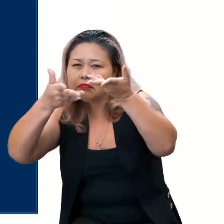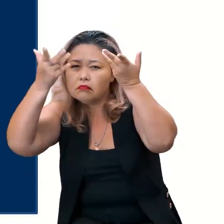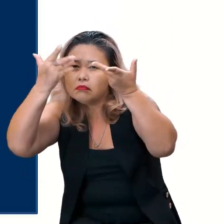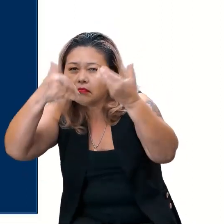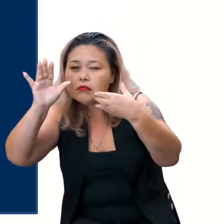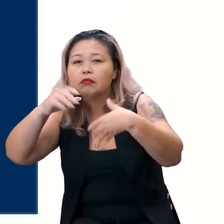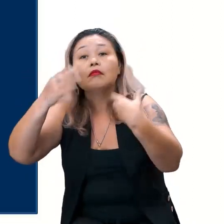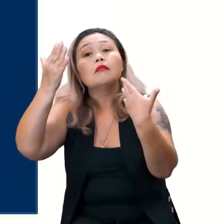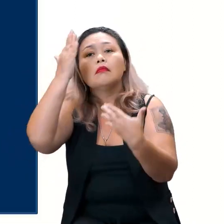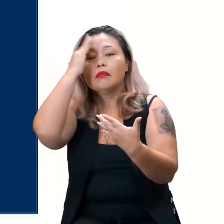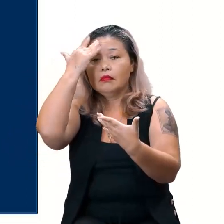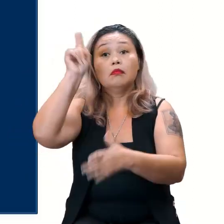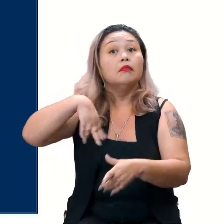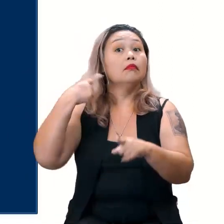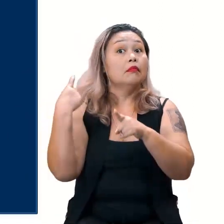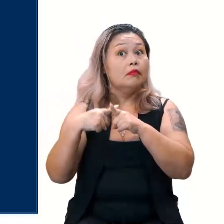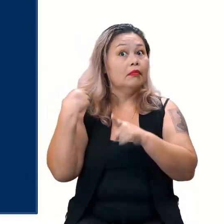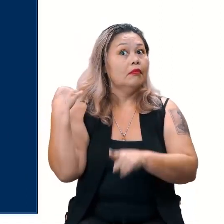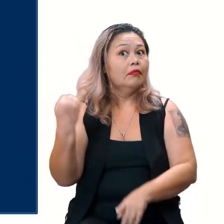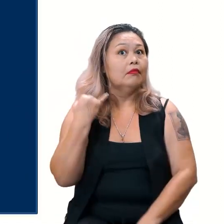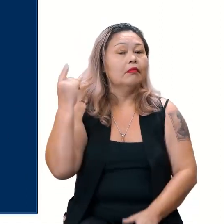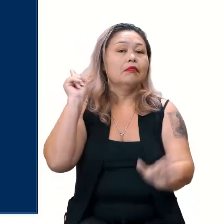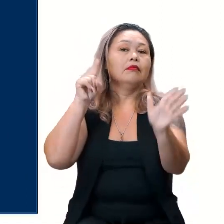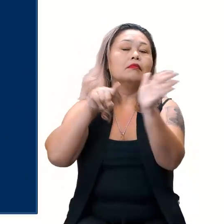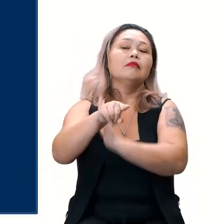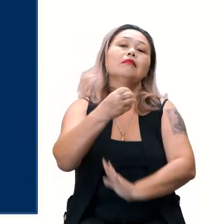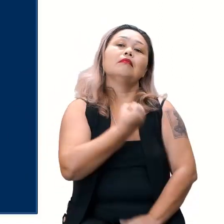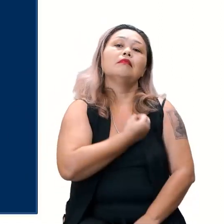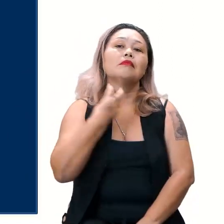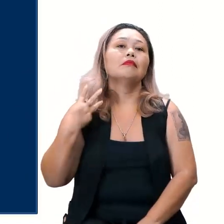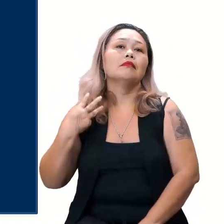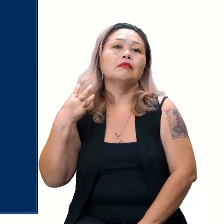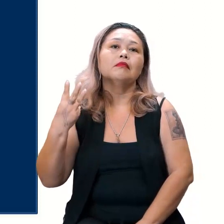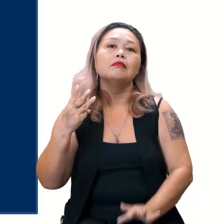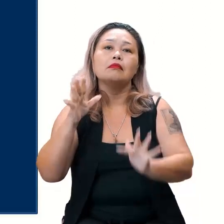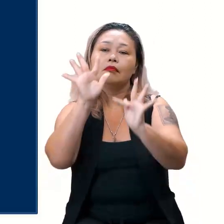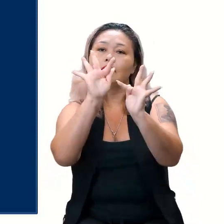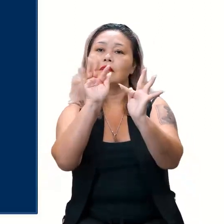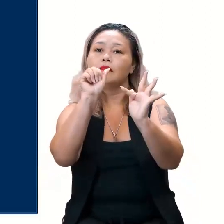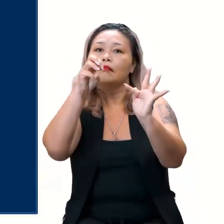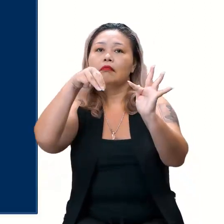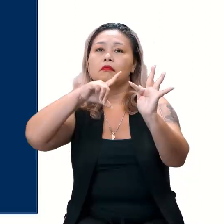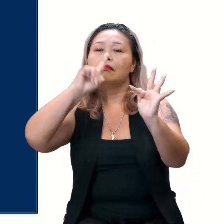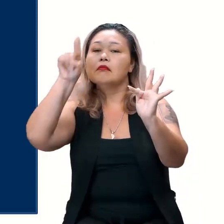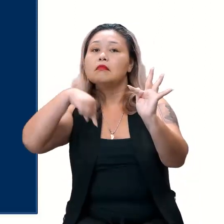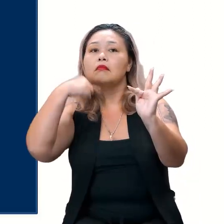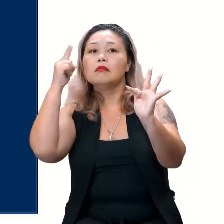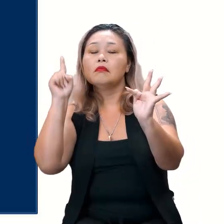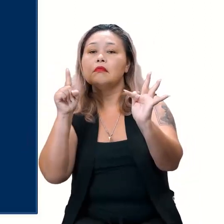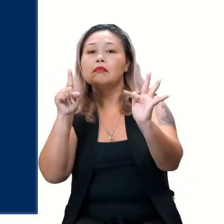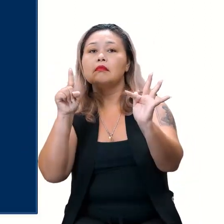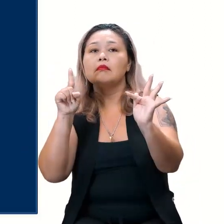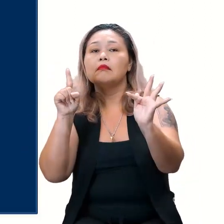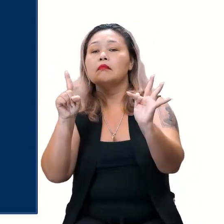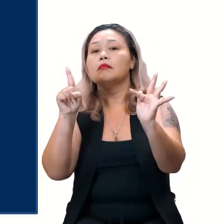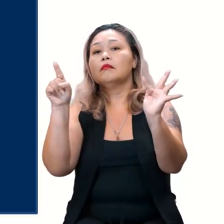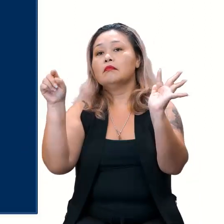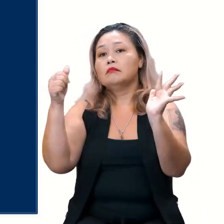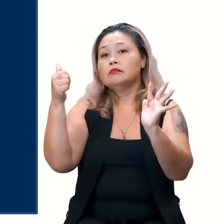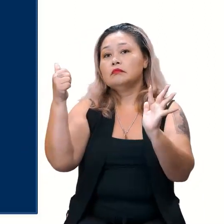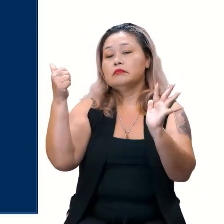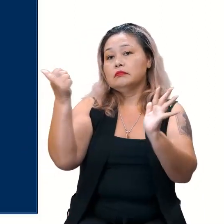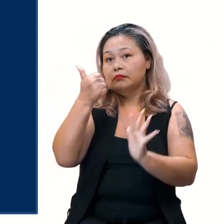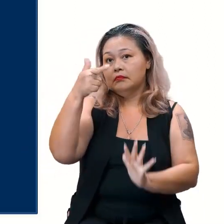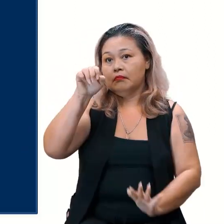porque é importante, tá? Pergunta de número 3. A função afim é considerada de